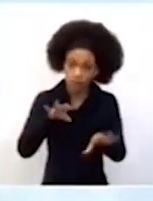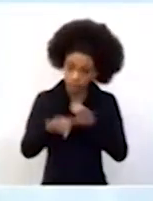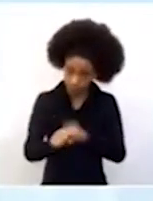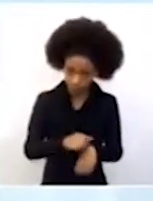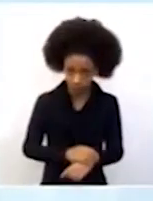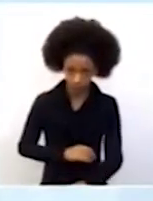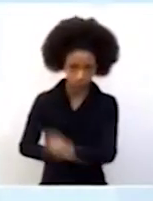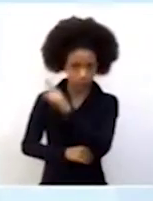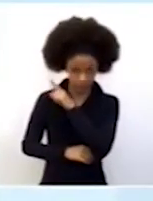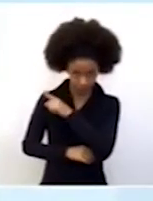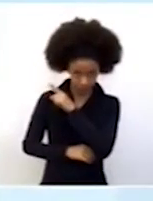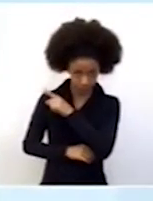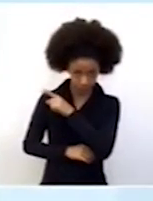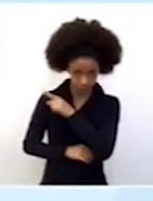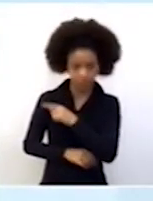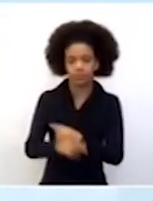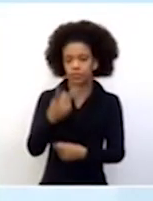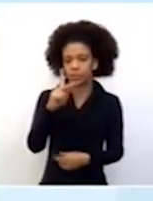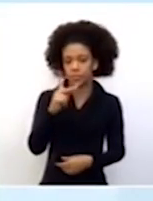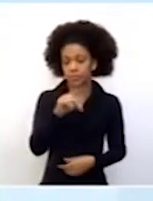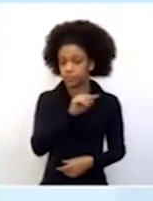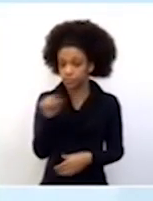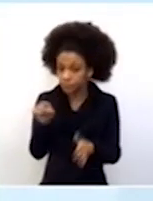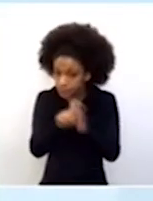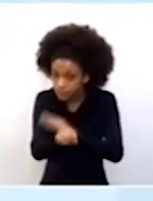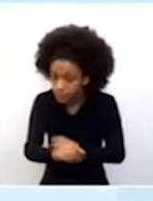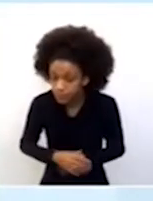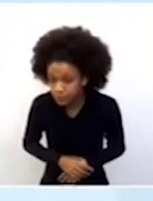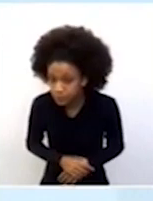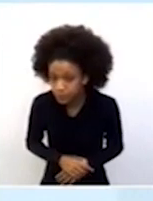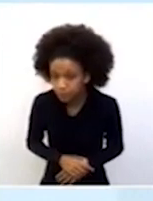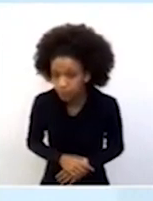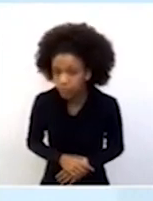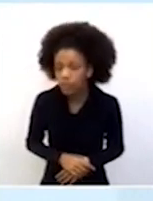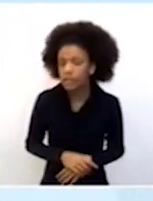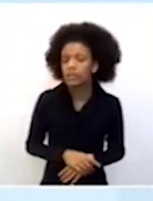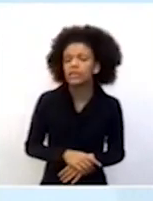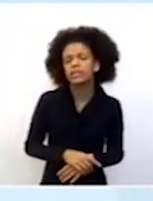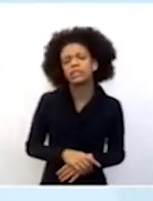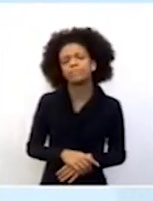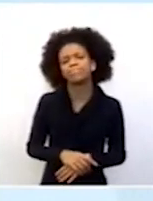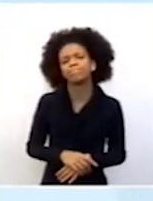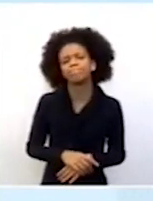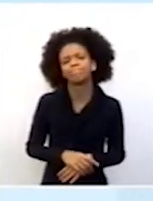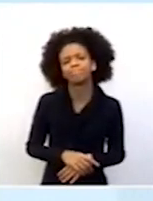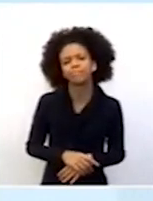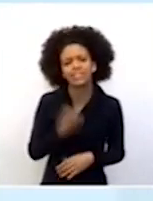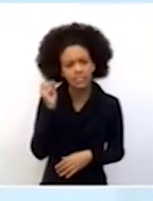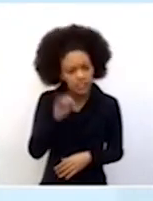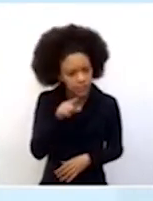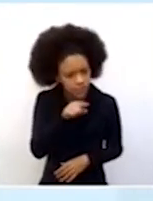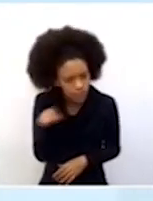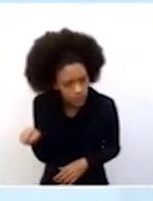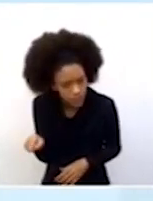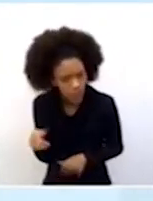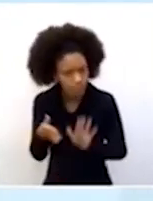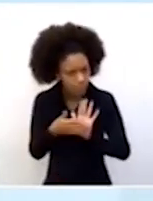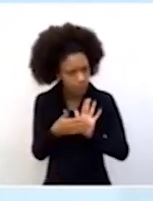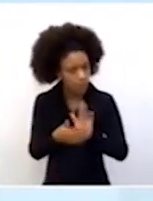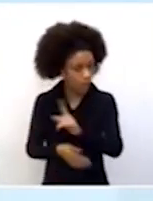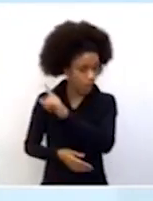Então, uma perguntinha para vocês aí na tela, que é o seguinte, a pergunta, ela fala o seguinte, né, ela destaca, se você fosse propor